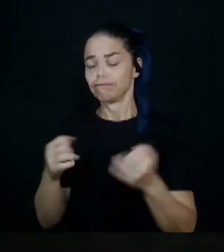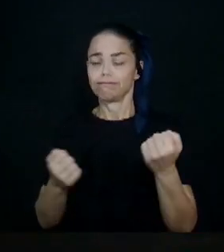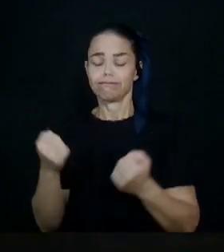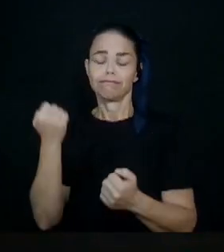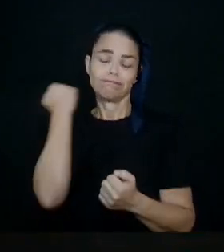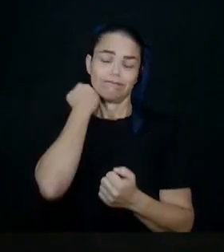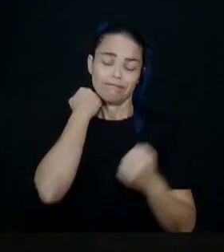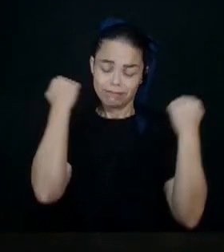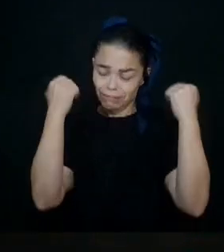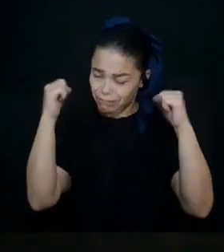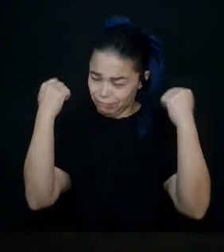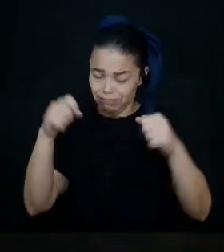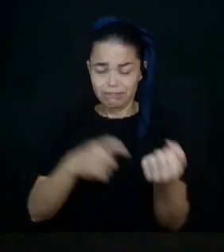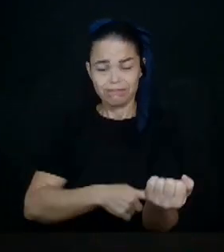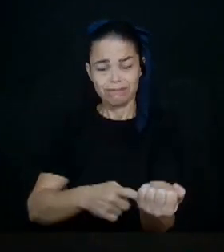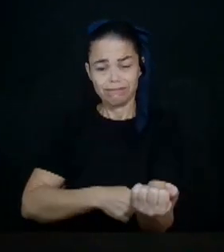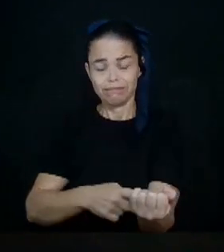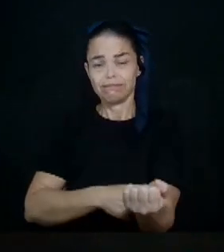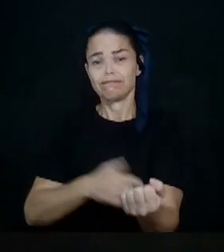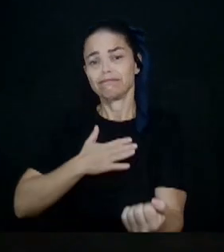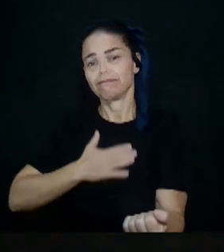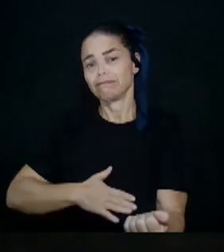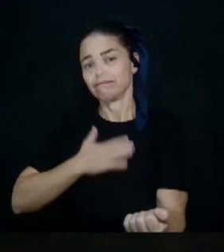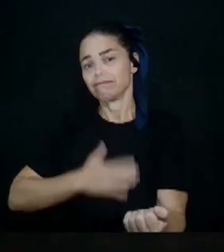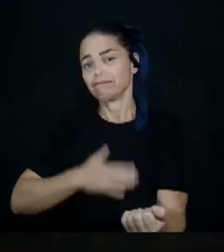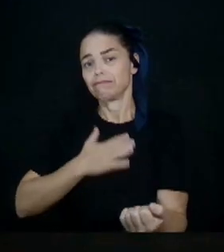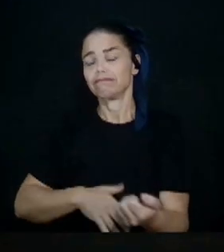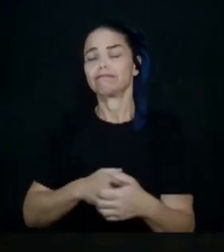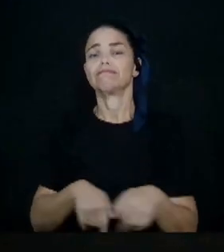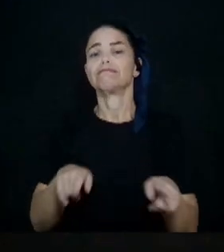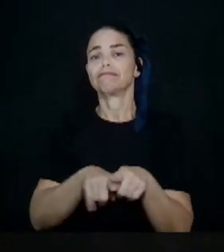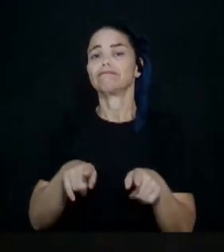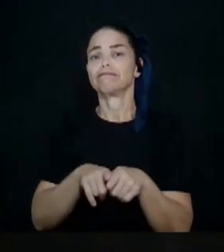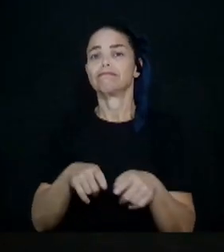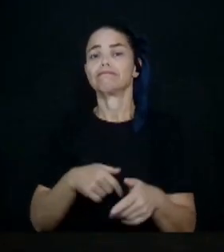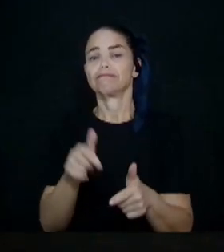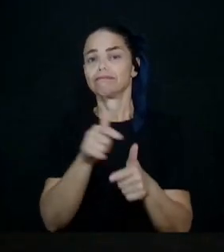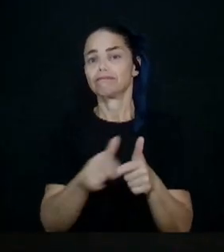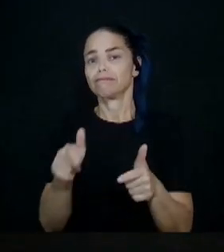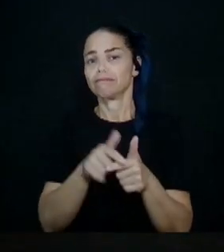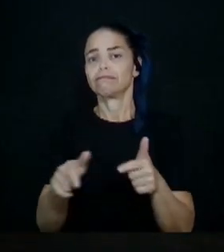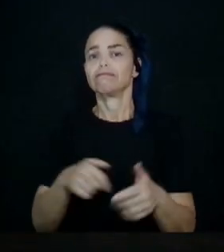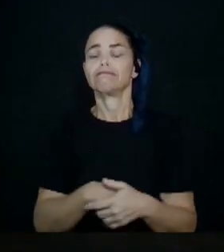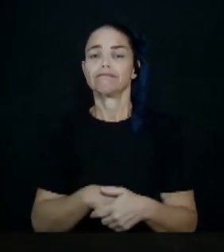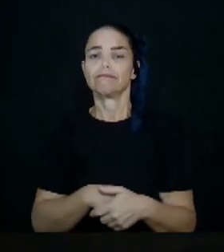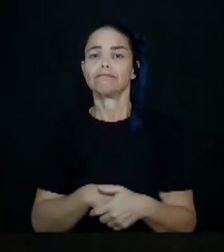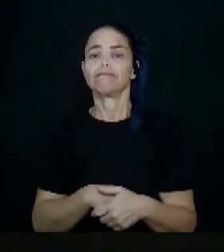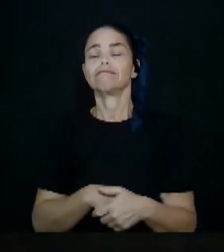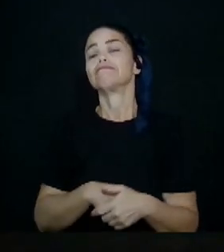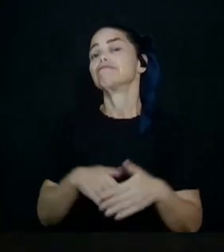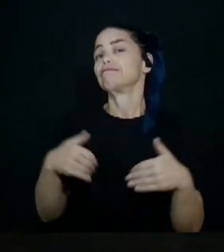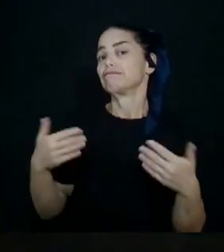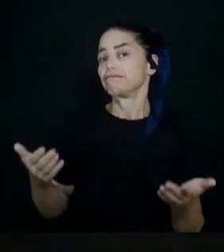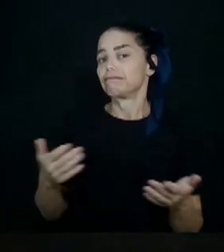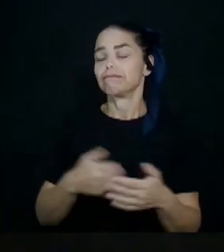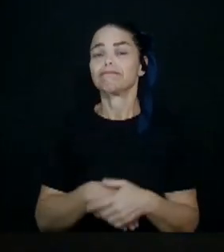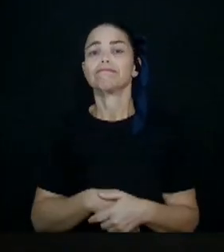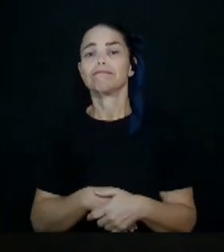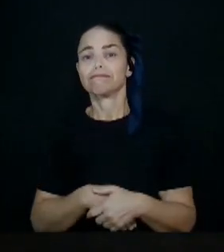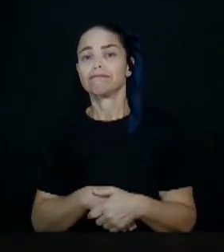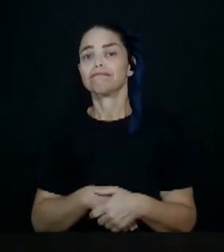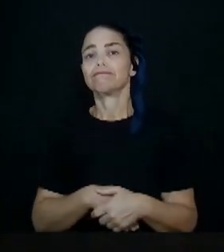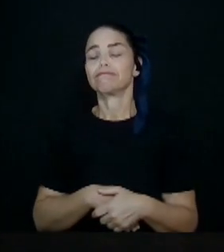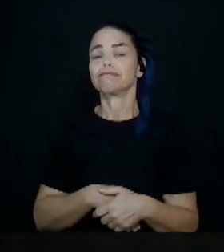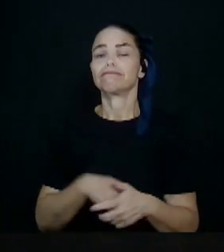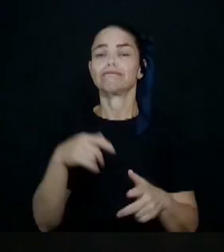está nervoso, tem gente que está tranquilo demais, porque também é outro problema no trânsito, e aí vem aquela questão do efeito pateta,